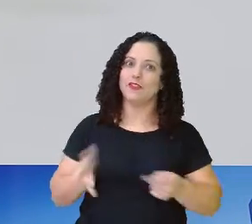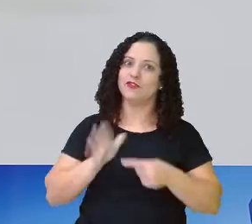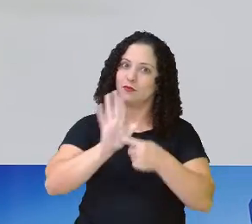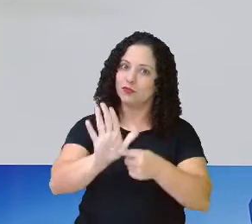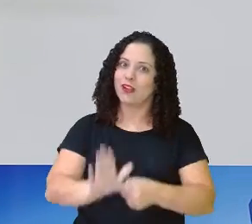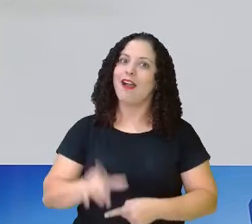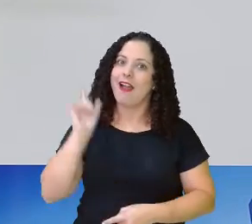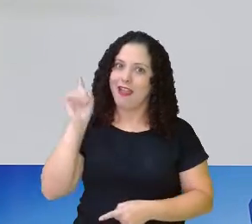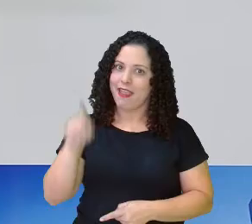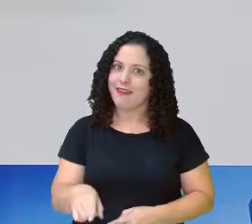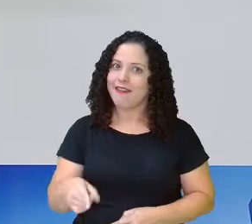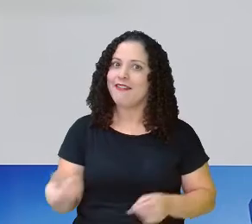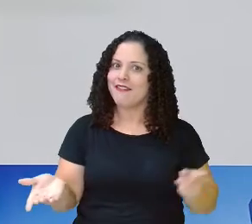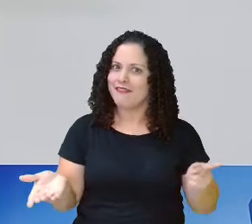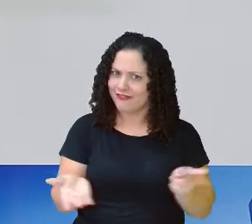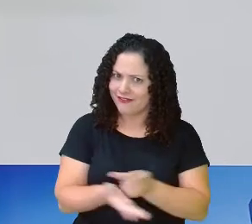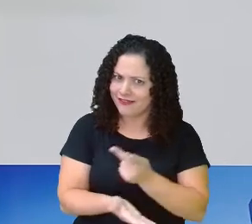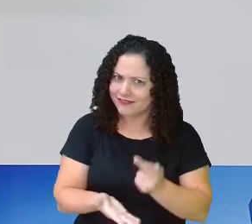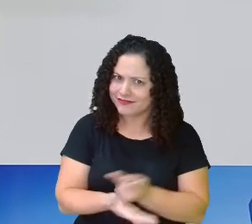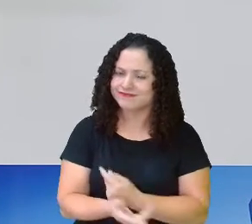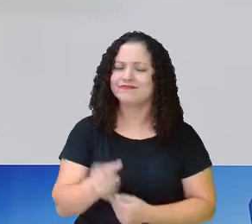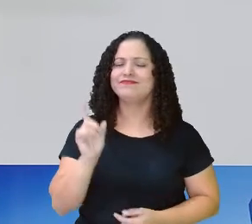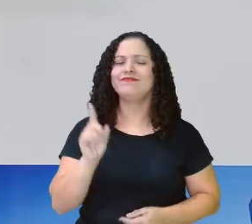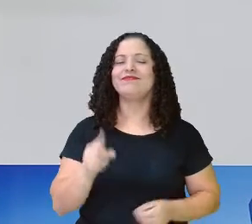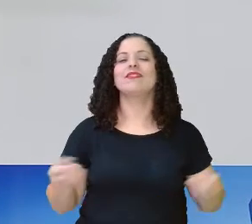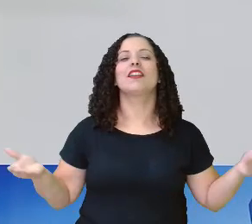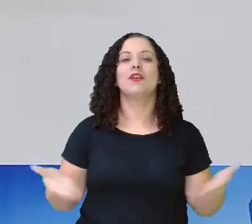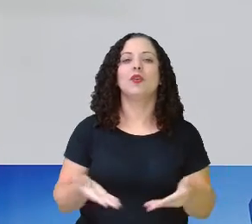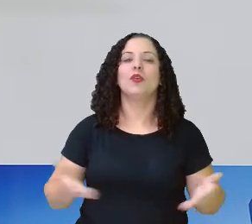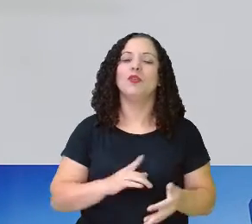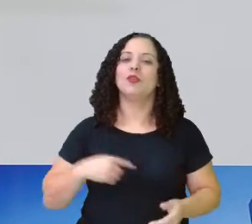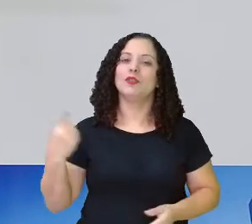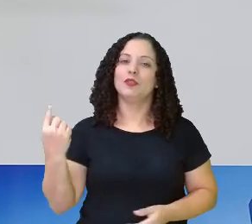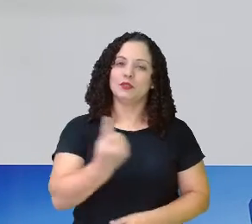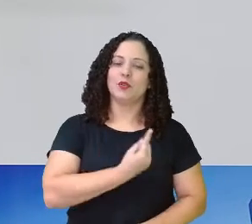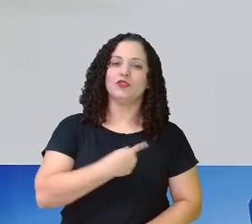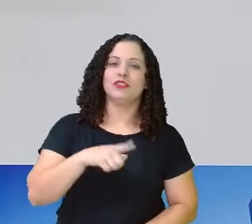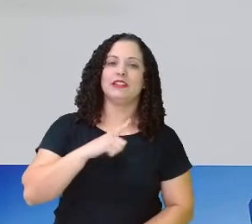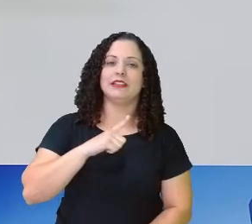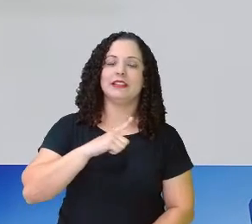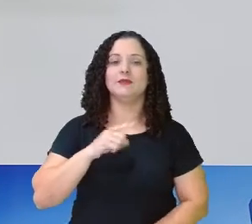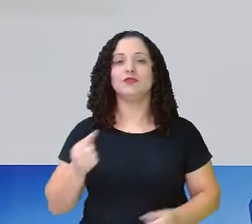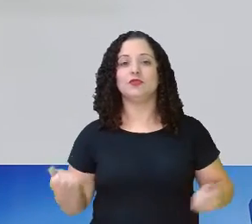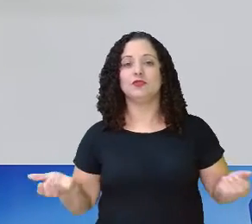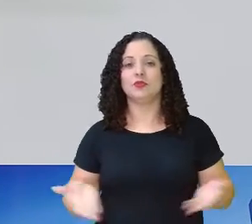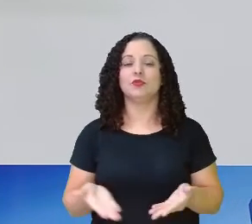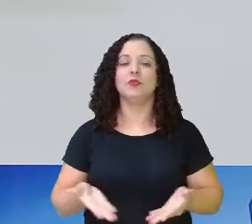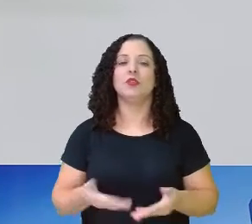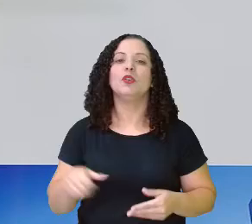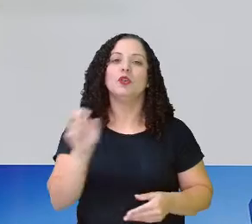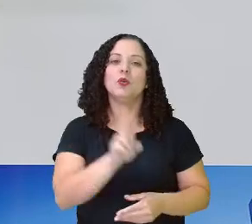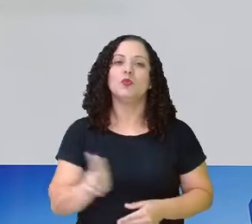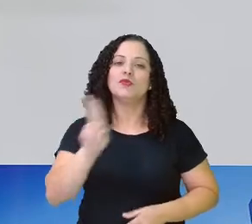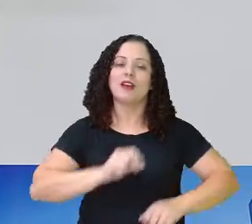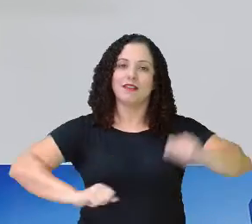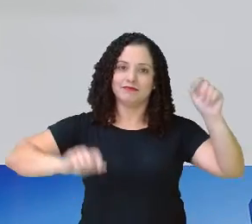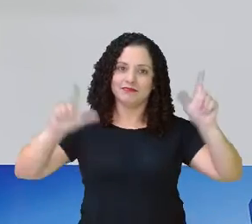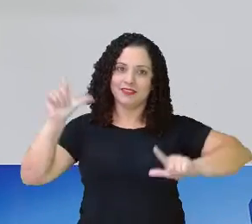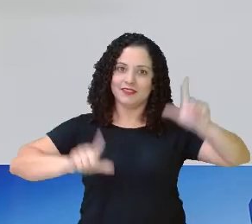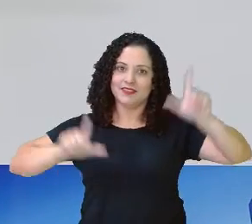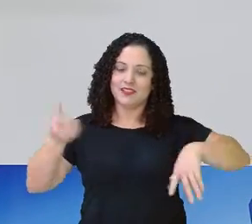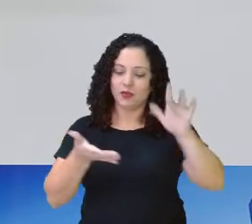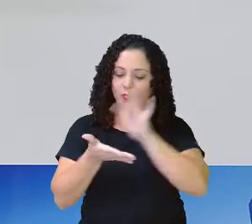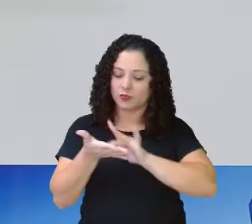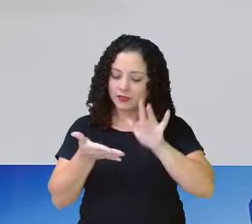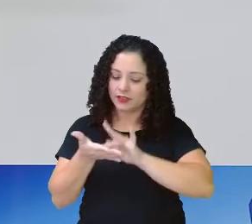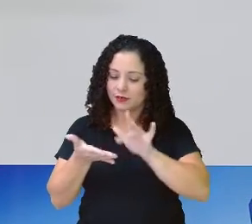verdade. Para a gente agora estar tendo aula dessa forma que a gente está tendo, através de aparelhos, seja a TV, um